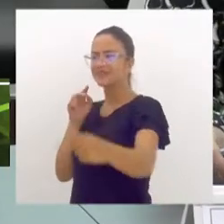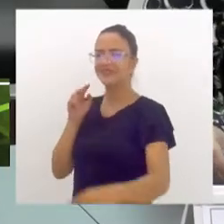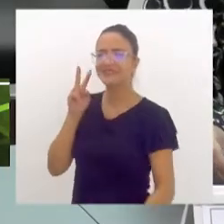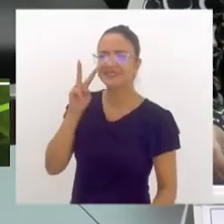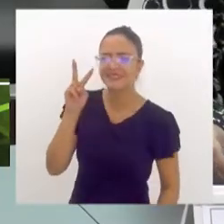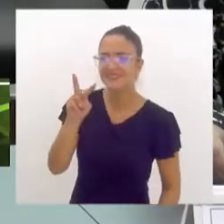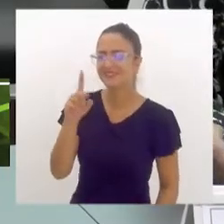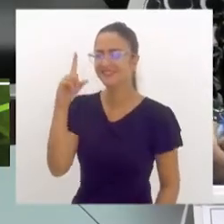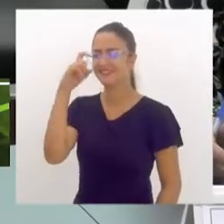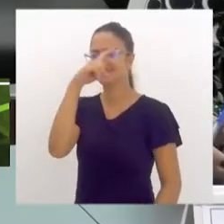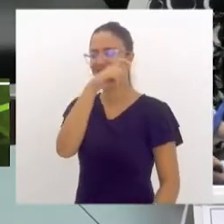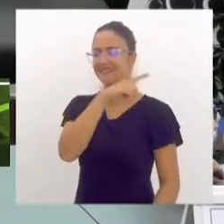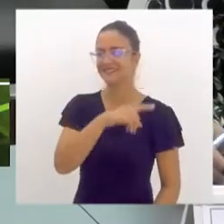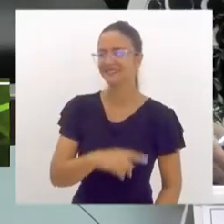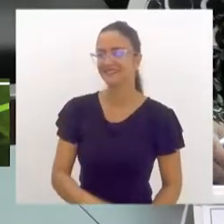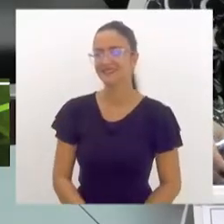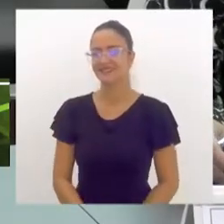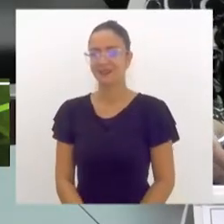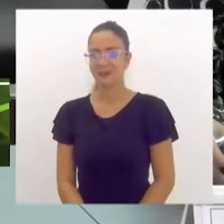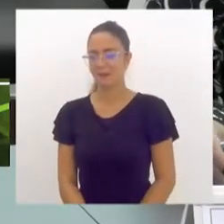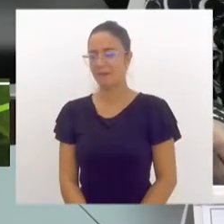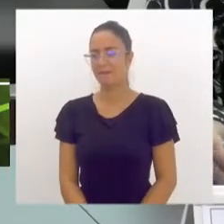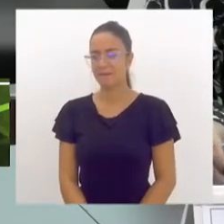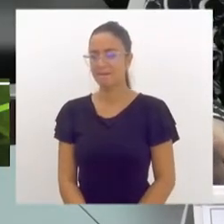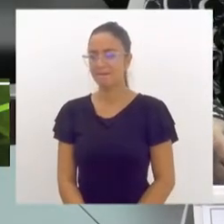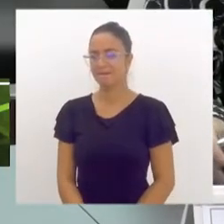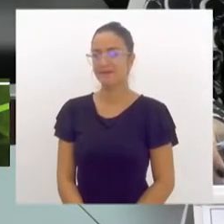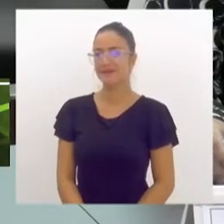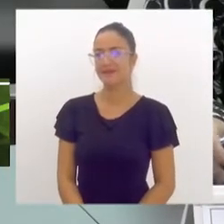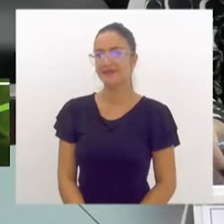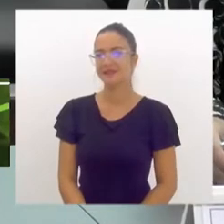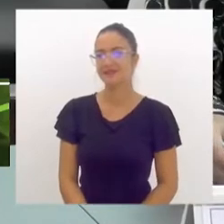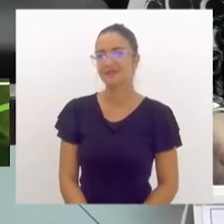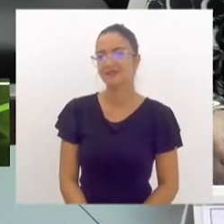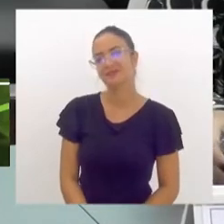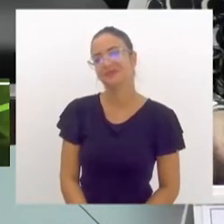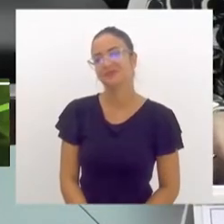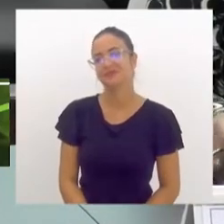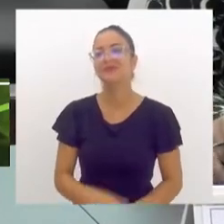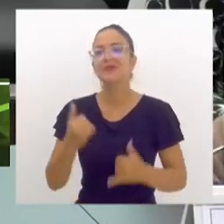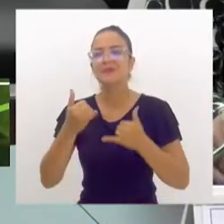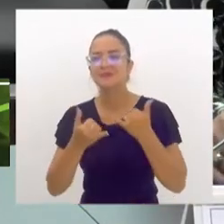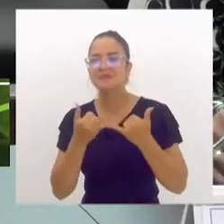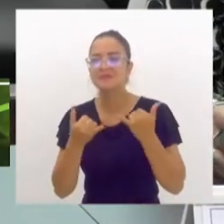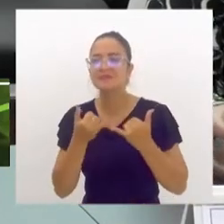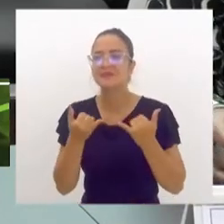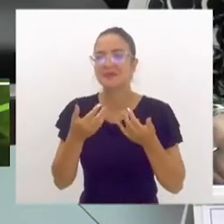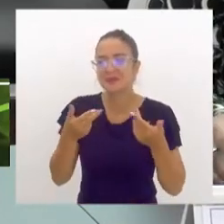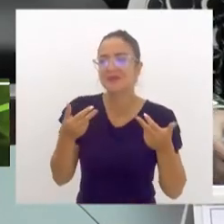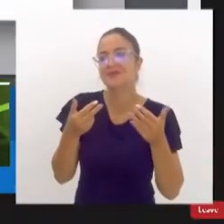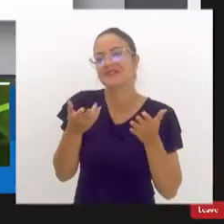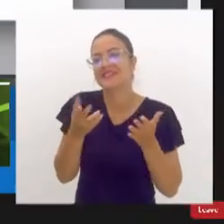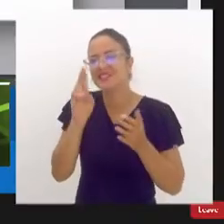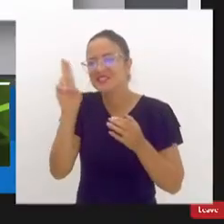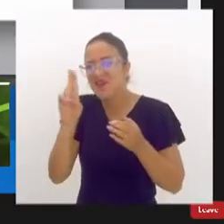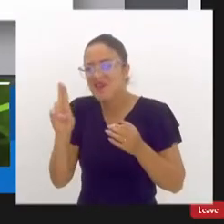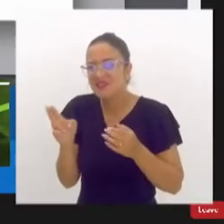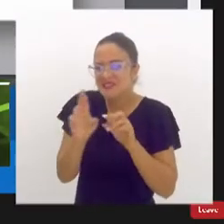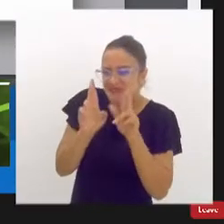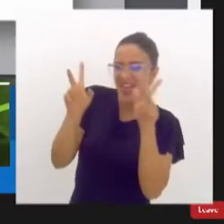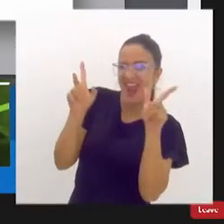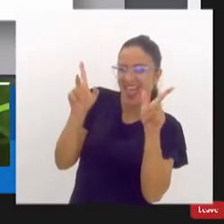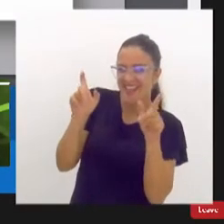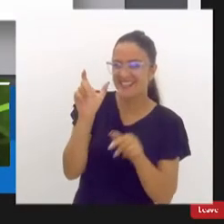Miriam Moreira e Viviane Tavares Otuque, porque a gente ainda brinca mais com o nome fantasia, então complica quando a gente vai para a